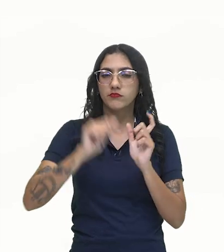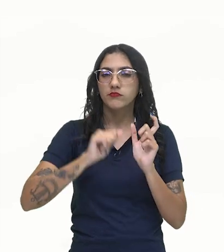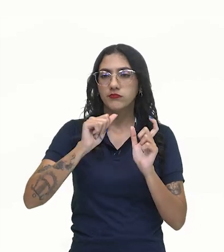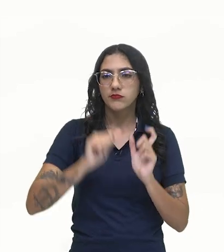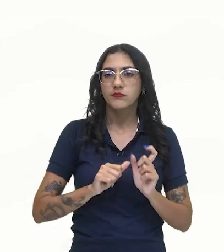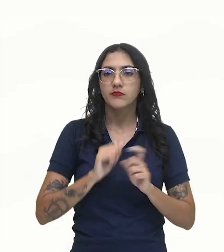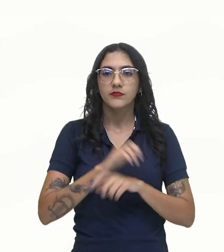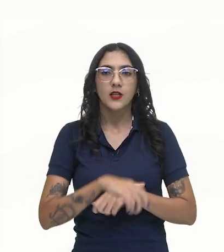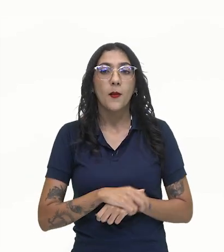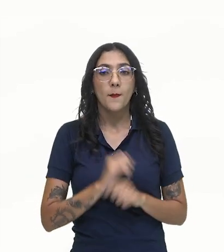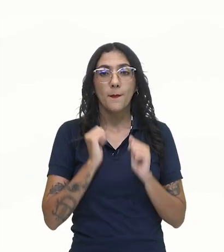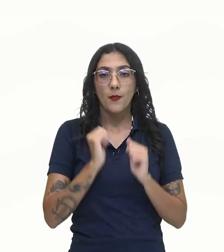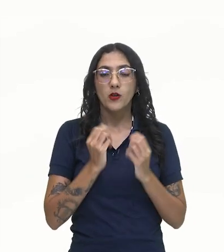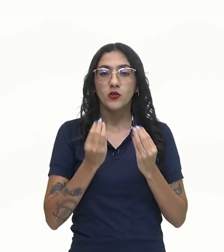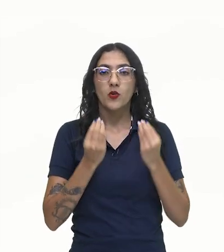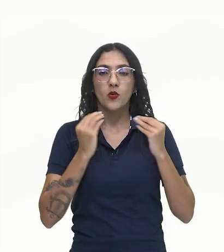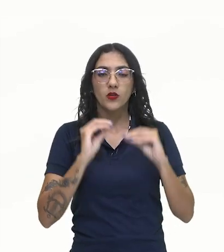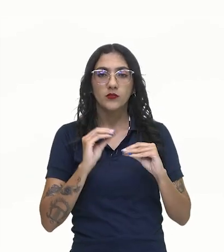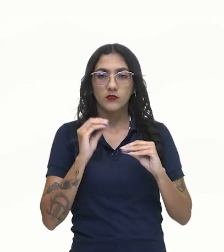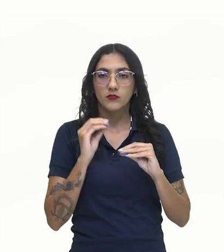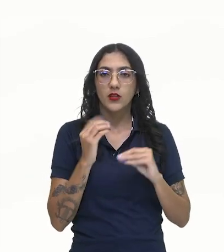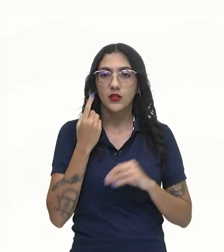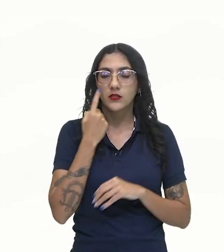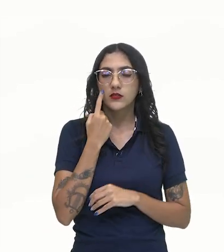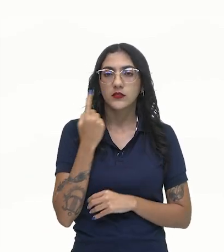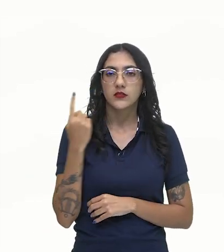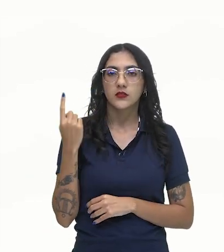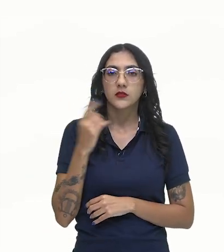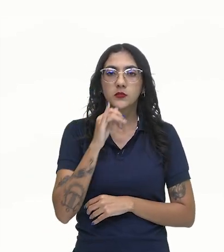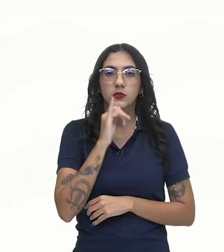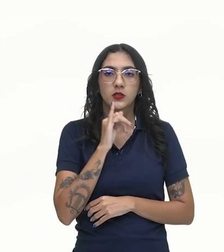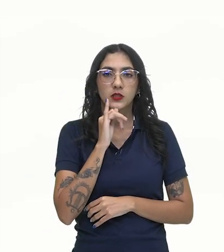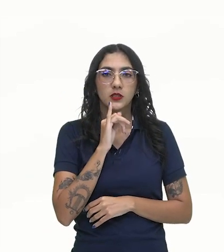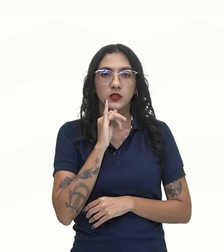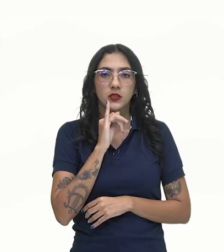posso falar traveled, com